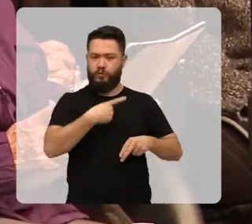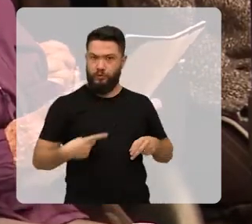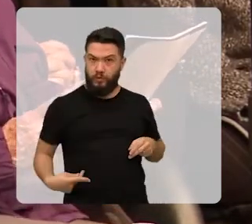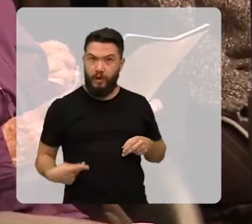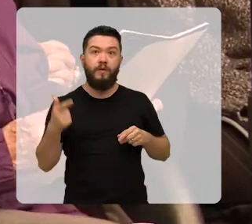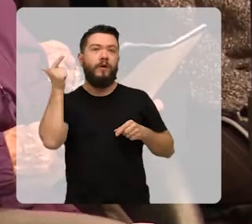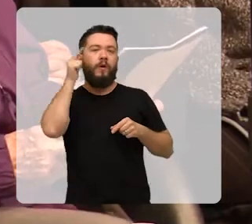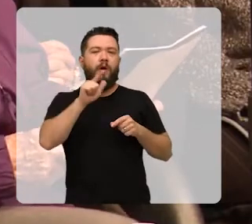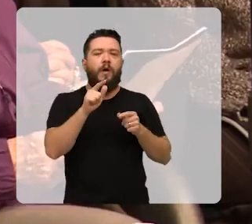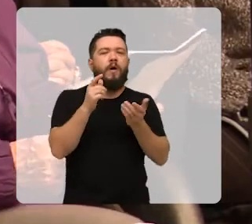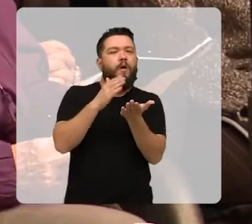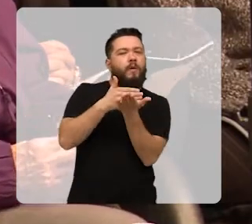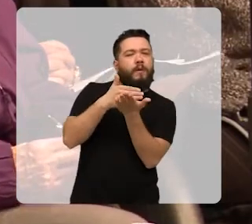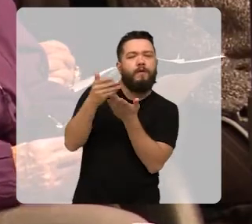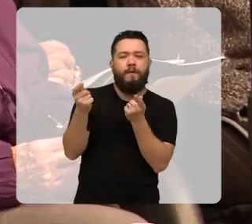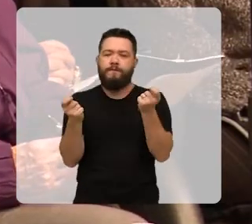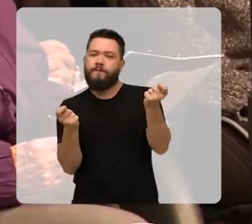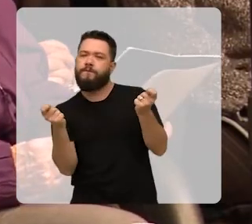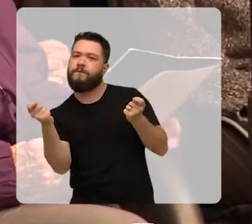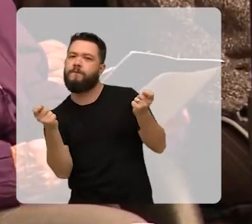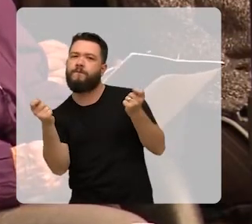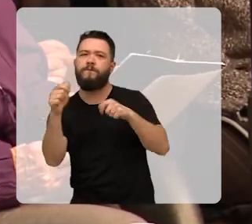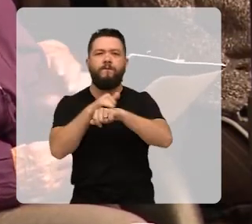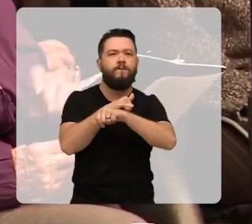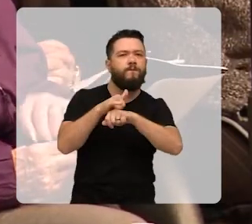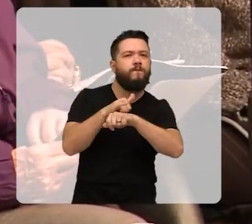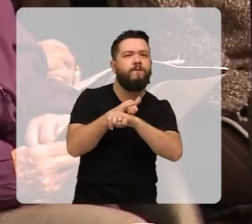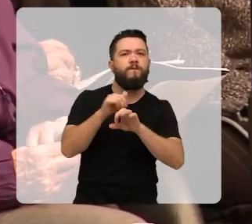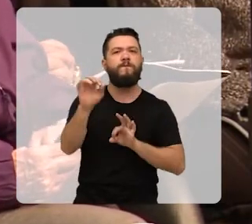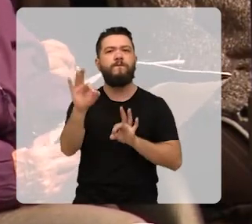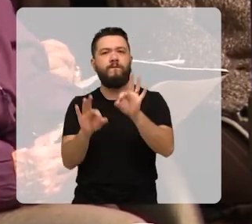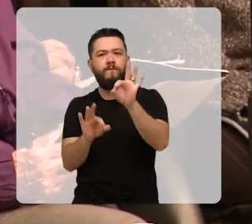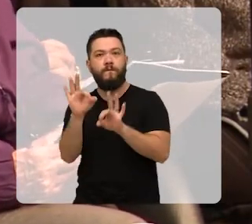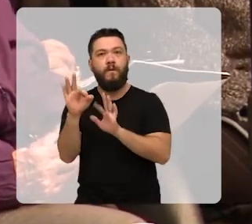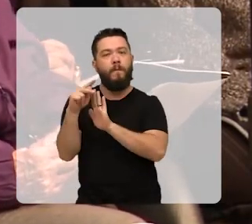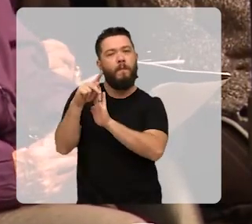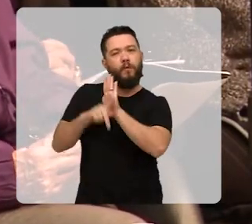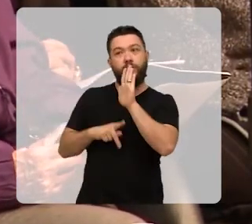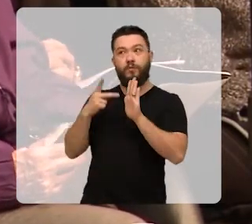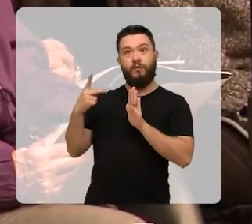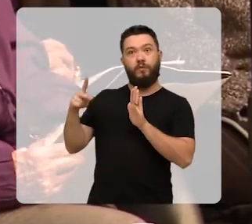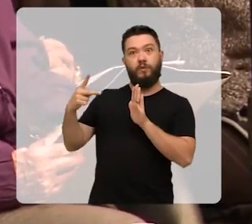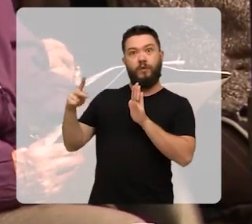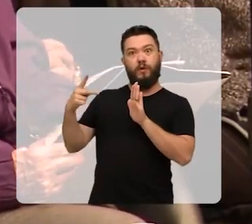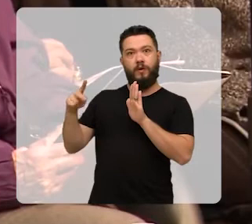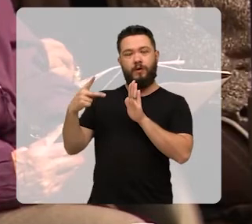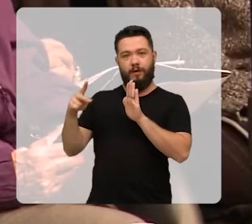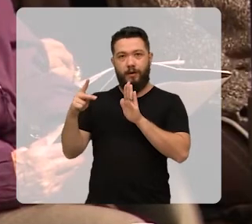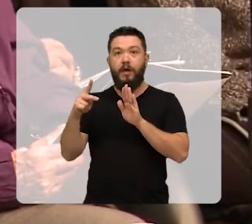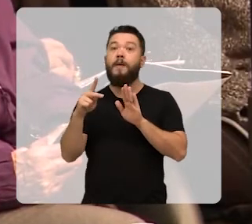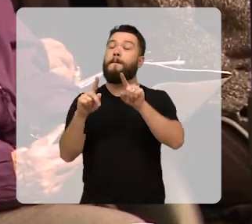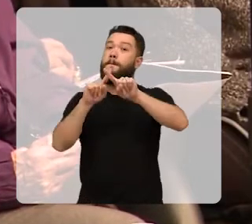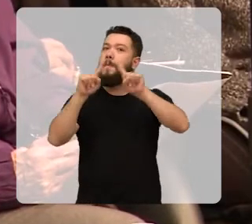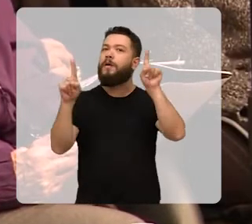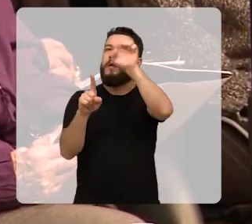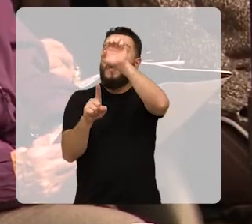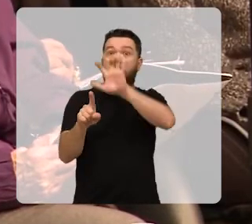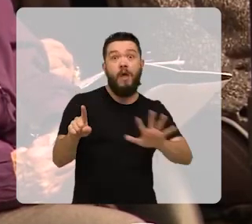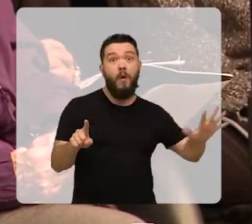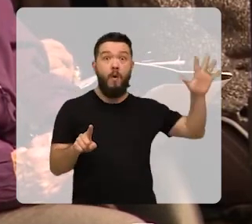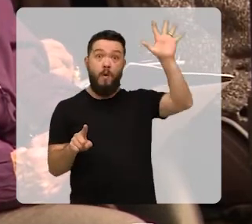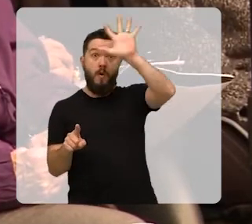planos. O antissemitismo sempre estava presente na Europa. Assim foi fácil